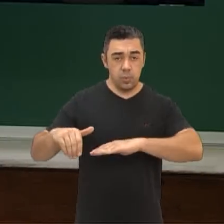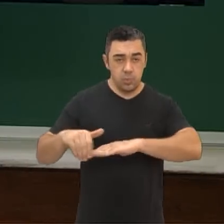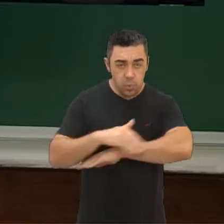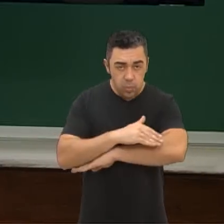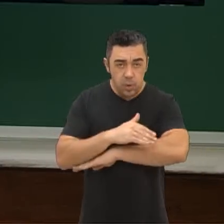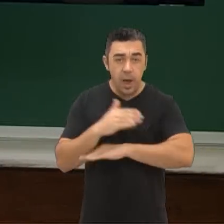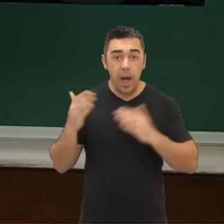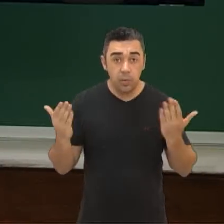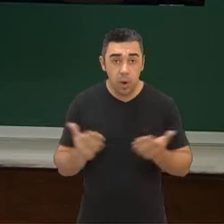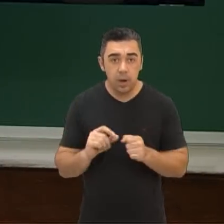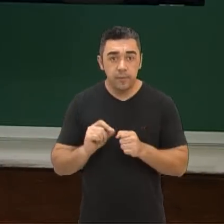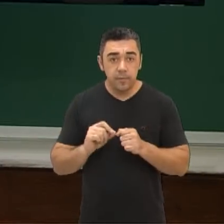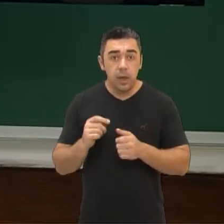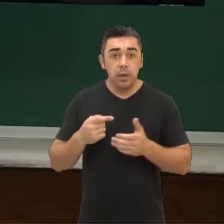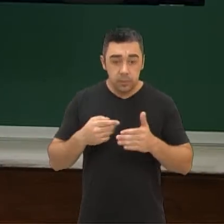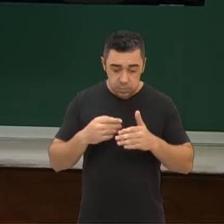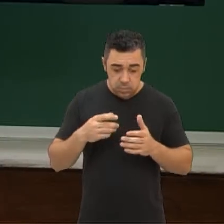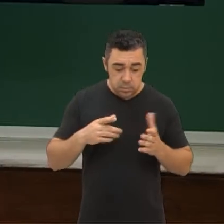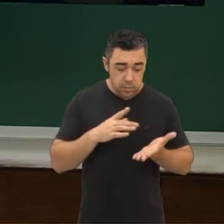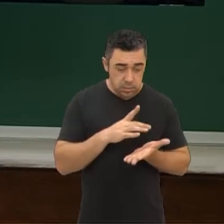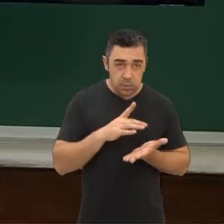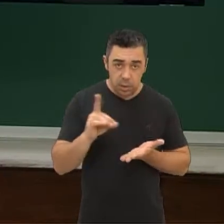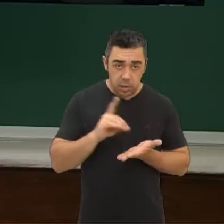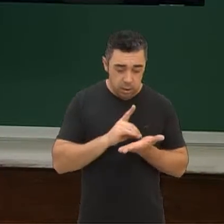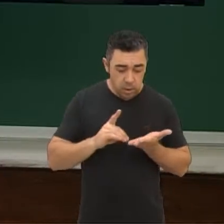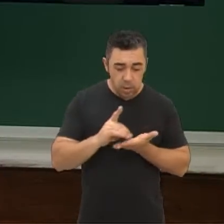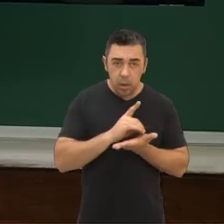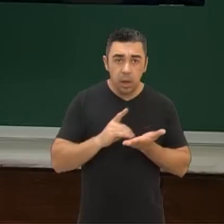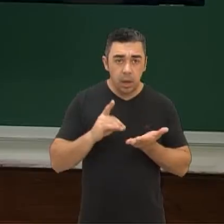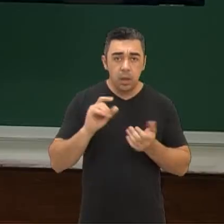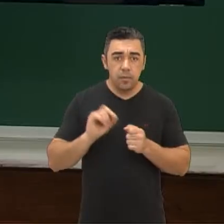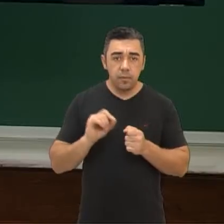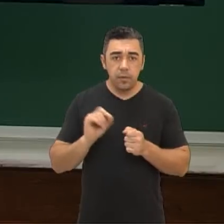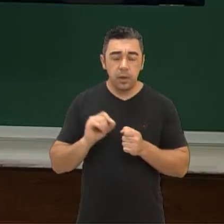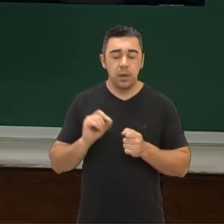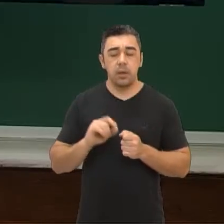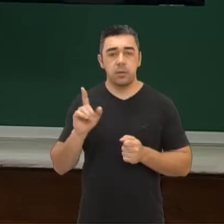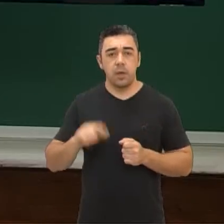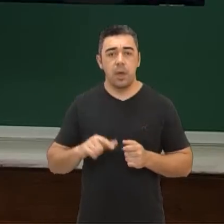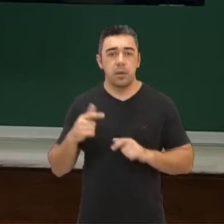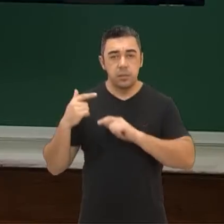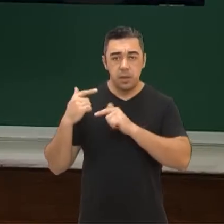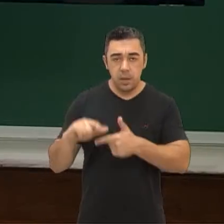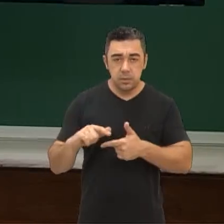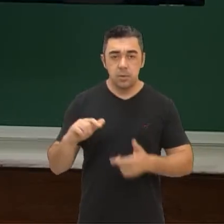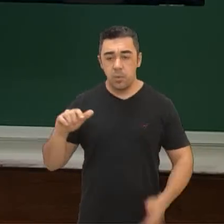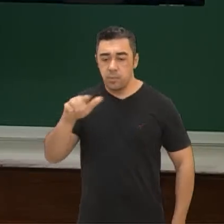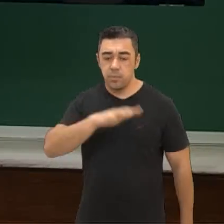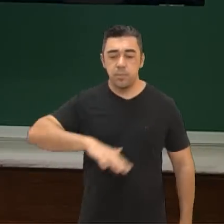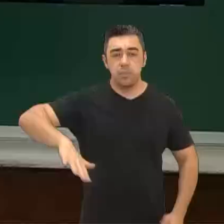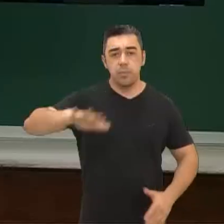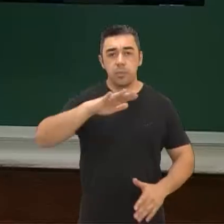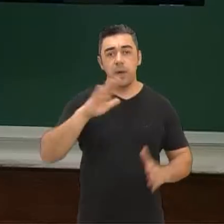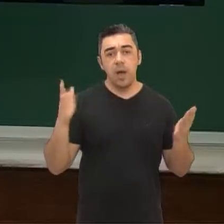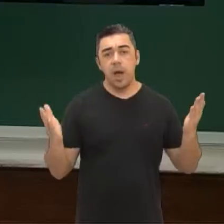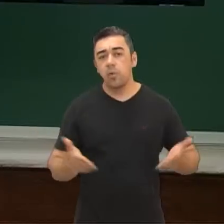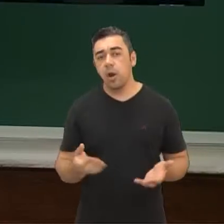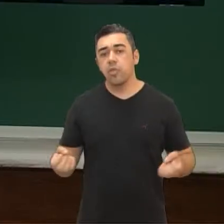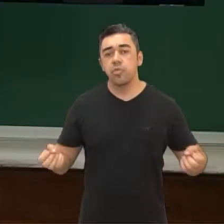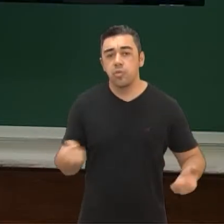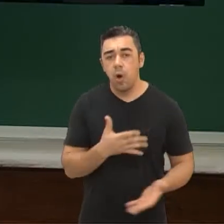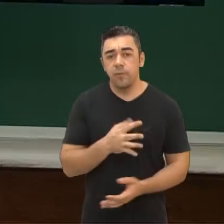da Emboladinha. Então, gravado em São Paulo, na Universal Music, em 2002. CD1, faixa